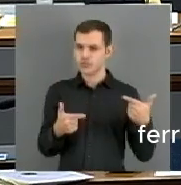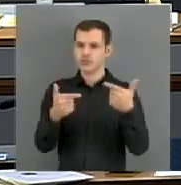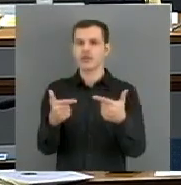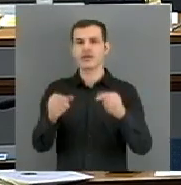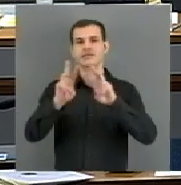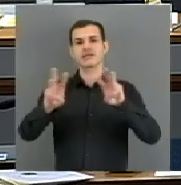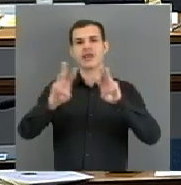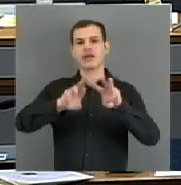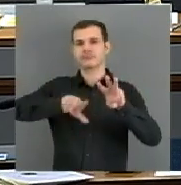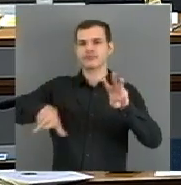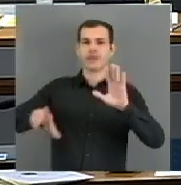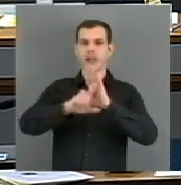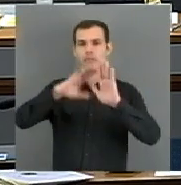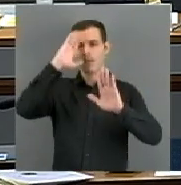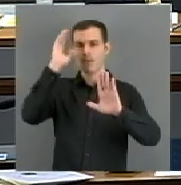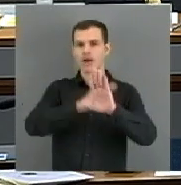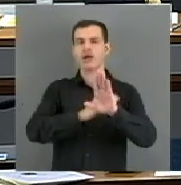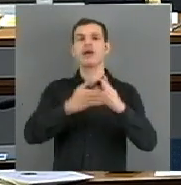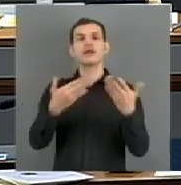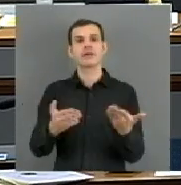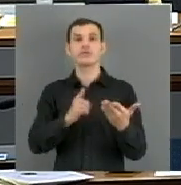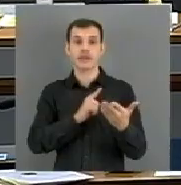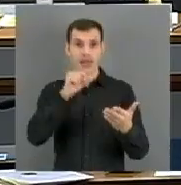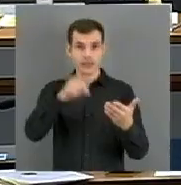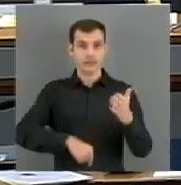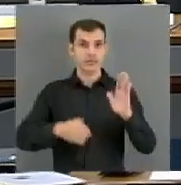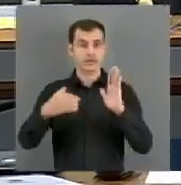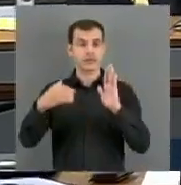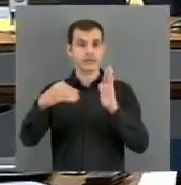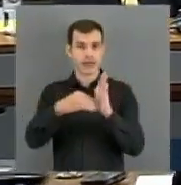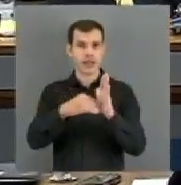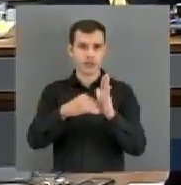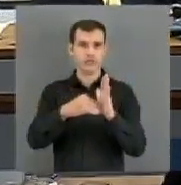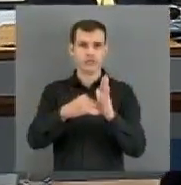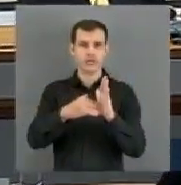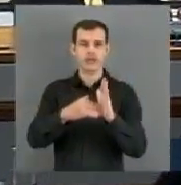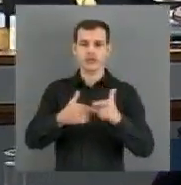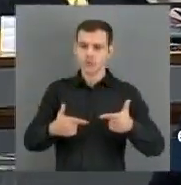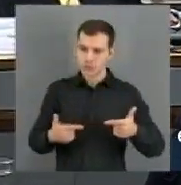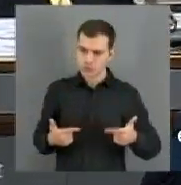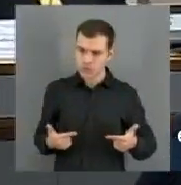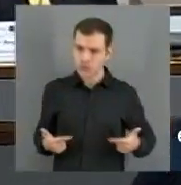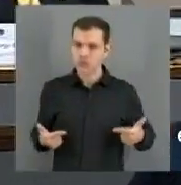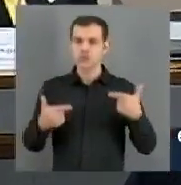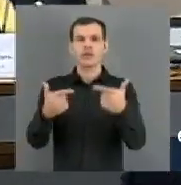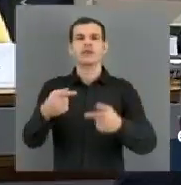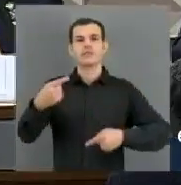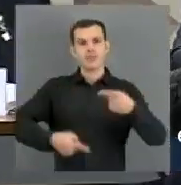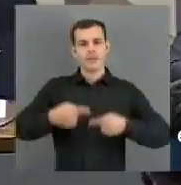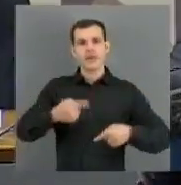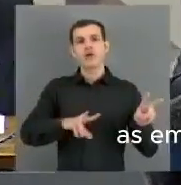Brasil. Aplaudo a iniciativa do Senado em debater a manipulação de resultados e de sua intenção de